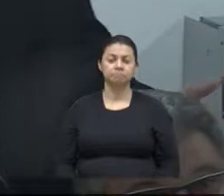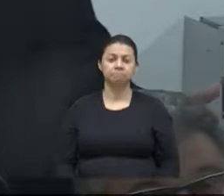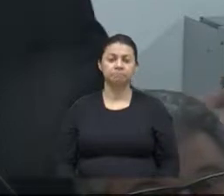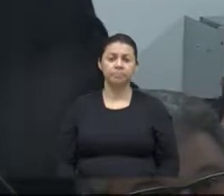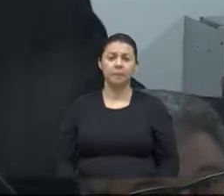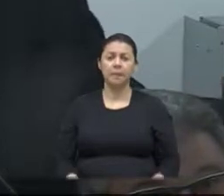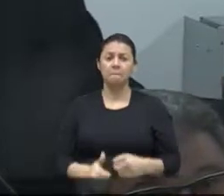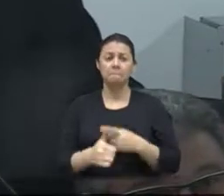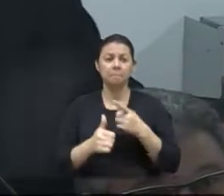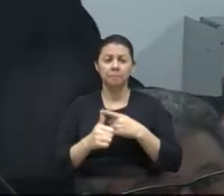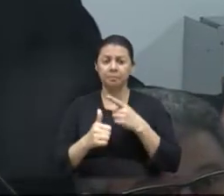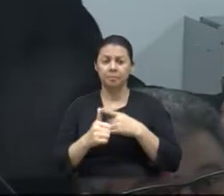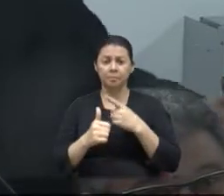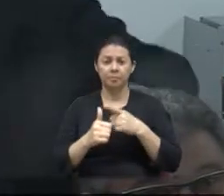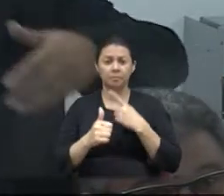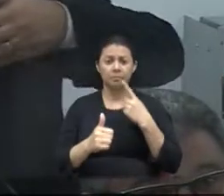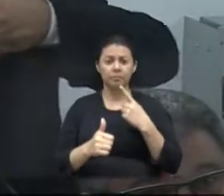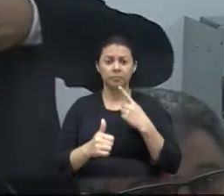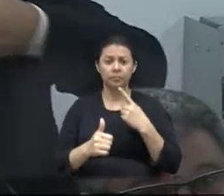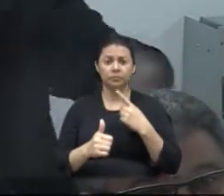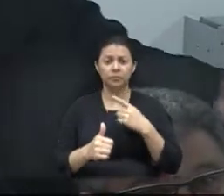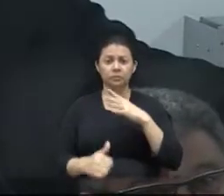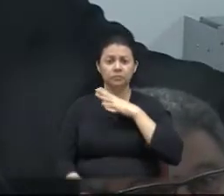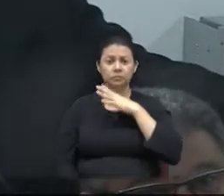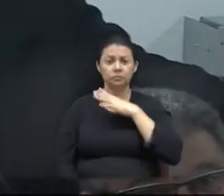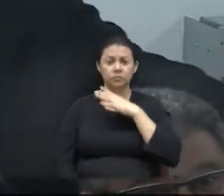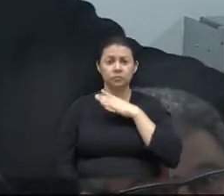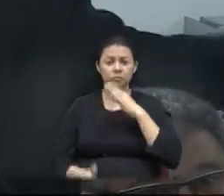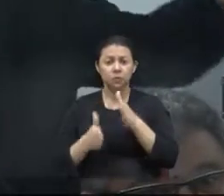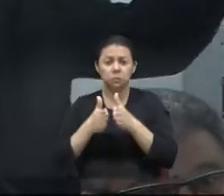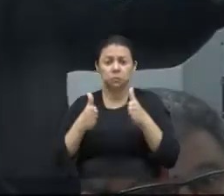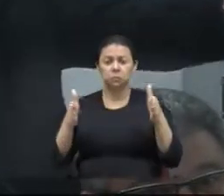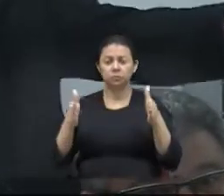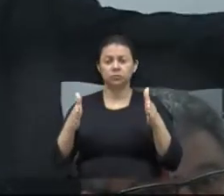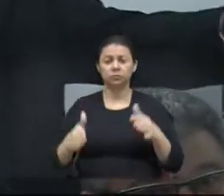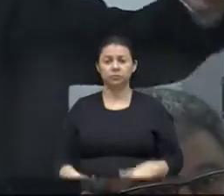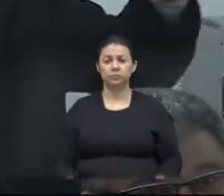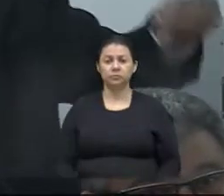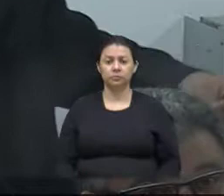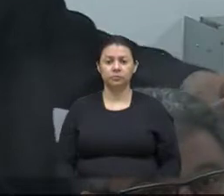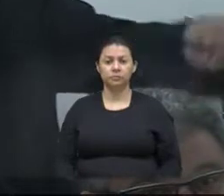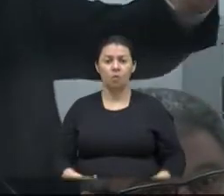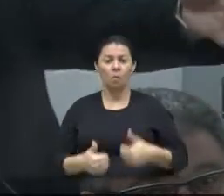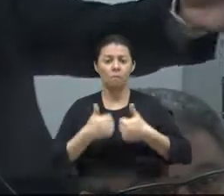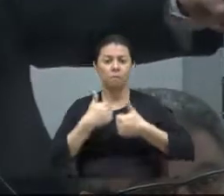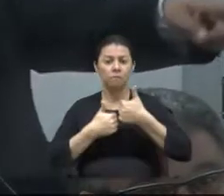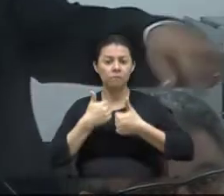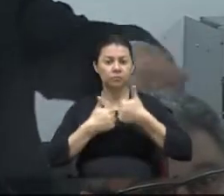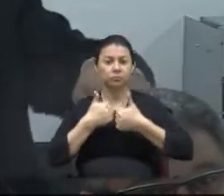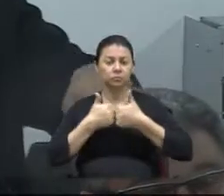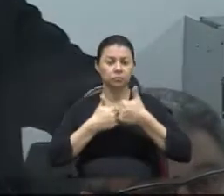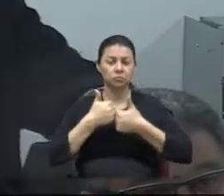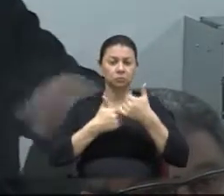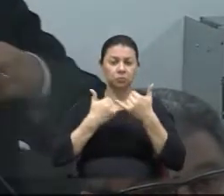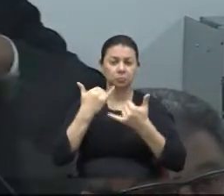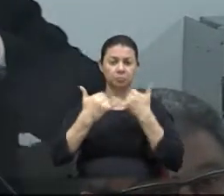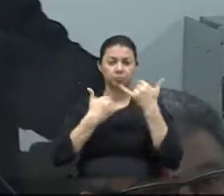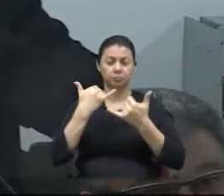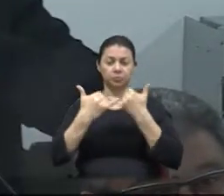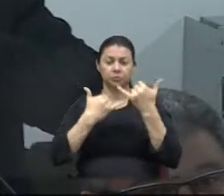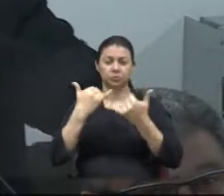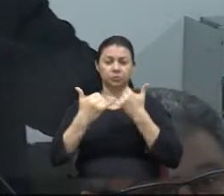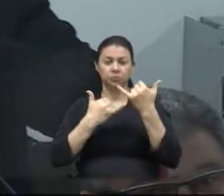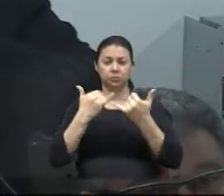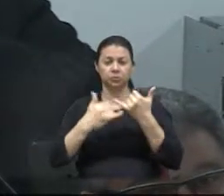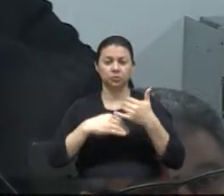que a gente vem em uma cidade grande nós jogávamos bola na rua e side uma descida perigosa paralelepípedo na época